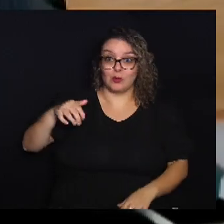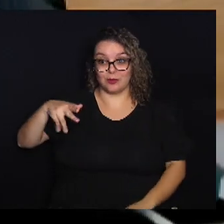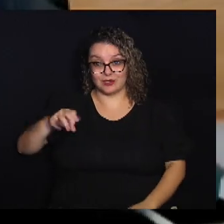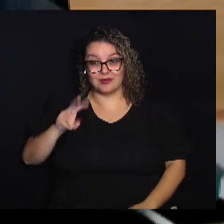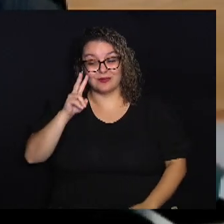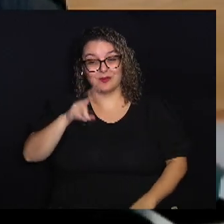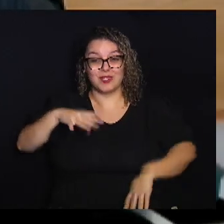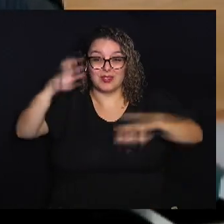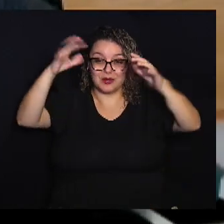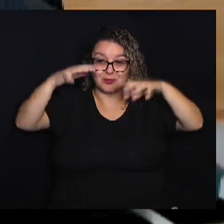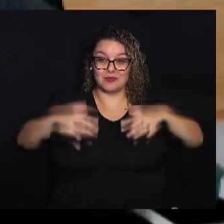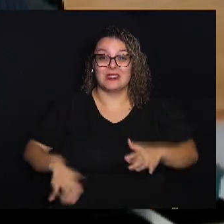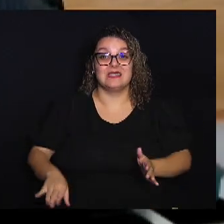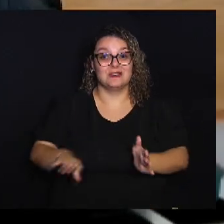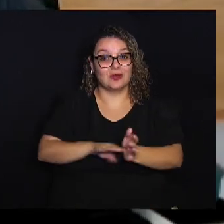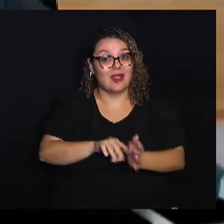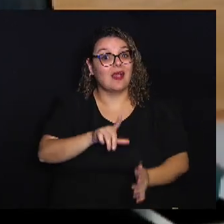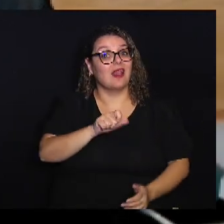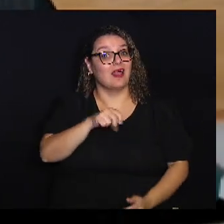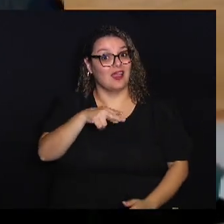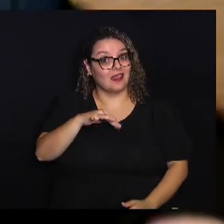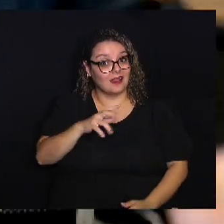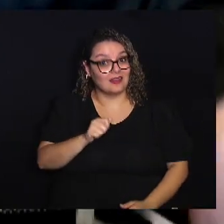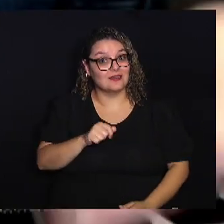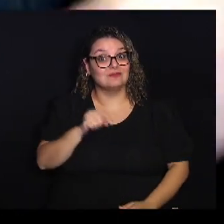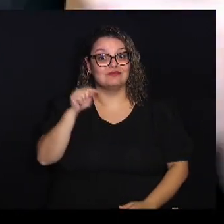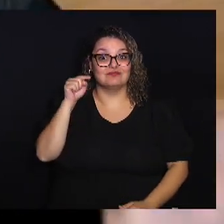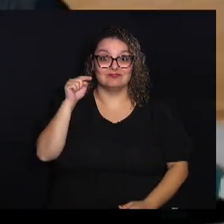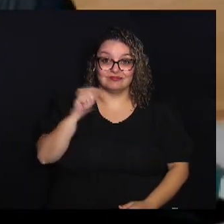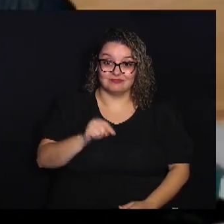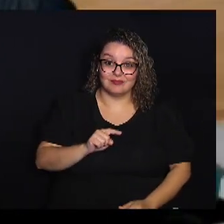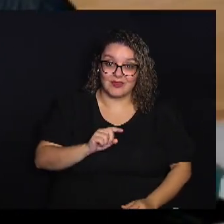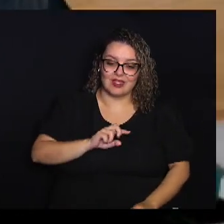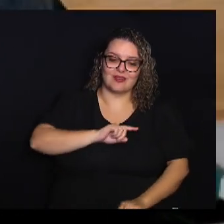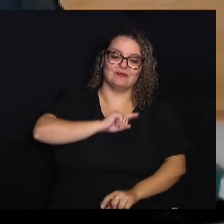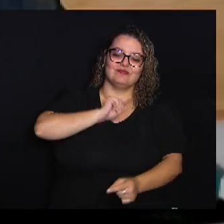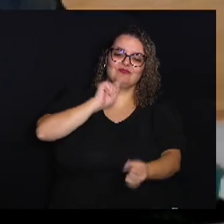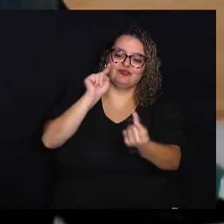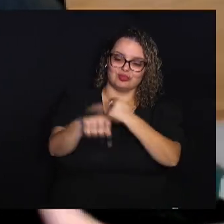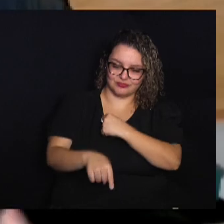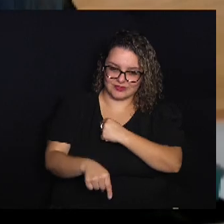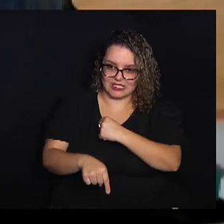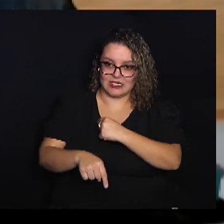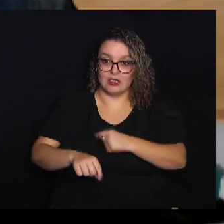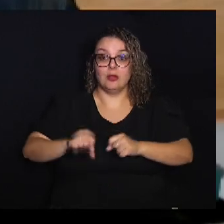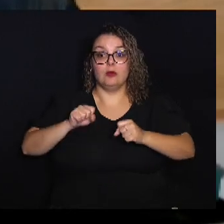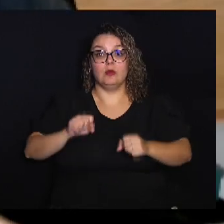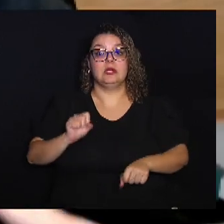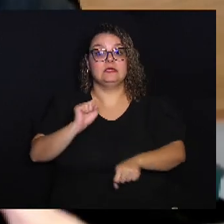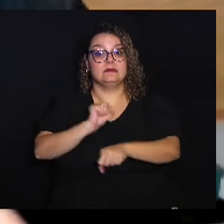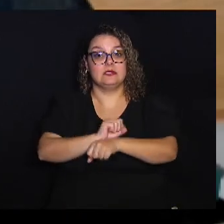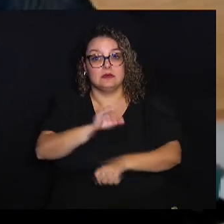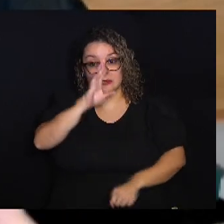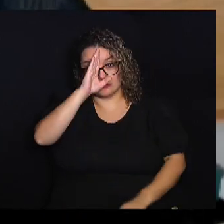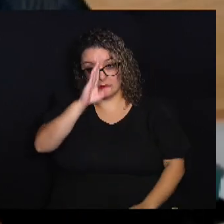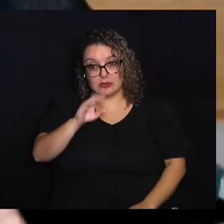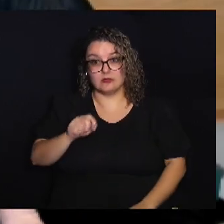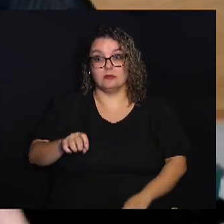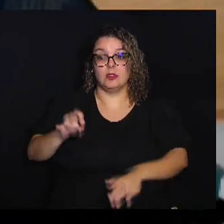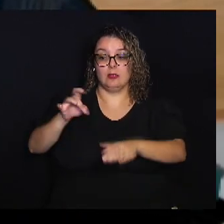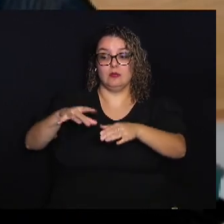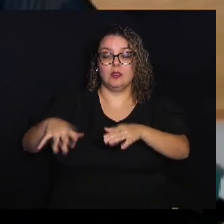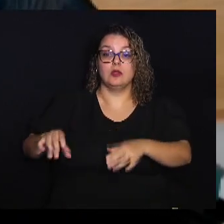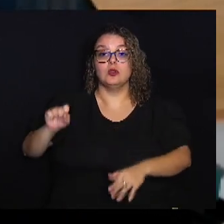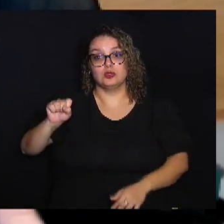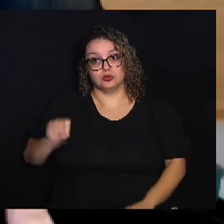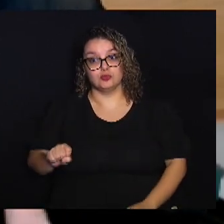agora está chegando uma laninha. E com a laninha vai ser o contrário. A gente pode esperar, principalmente para os agricultores do sul e